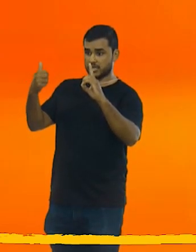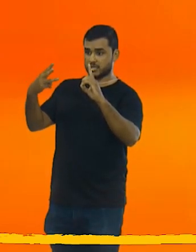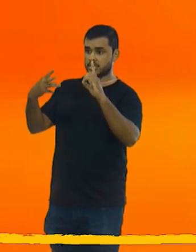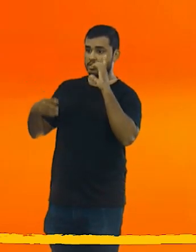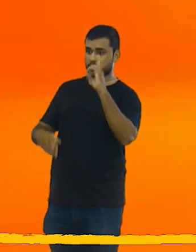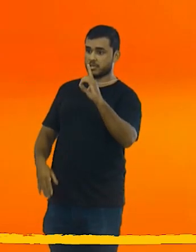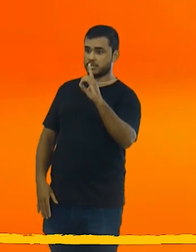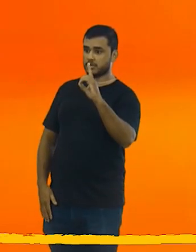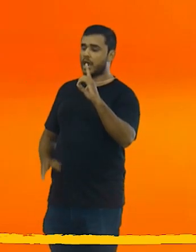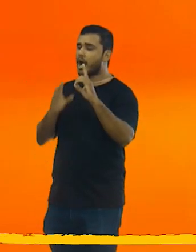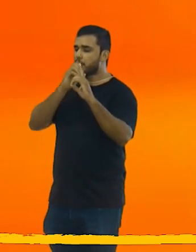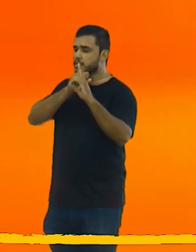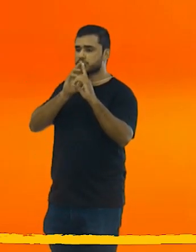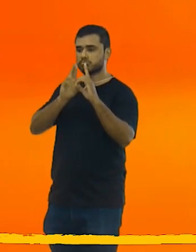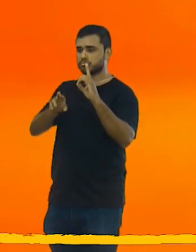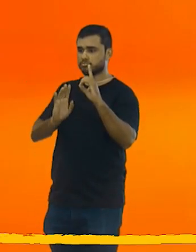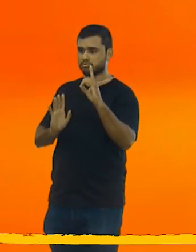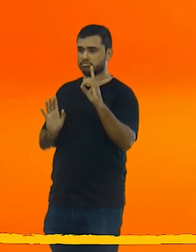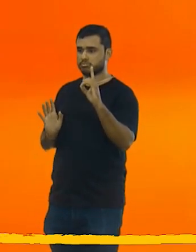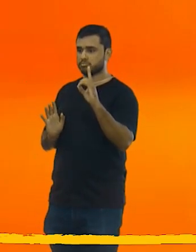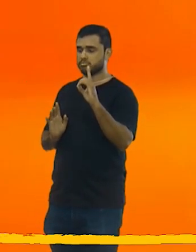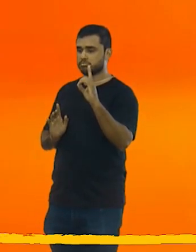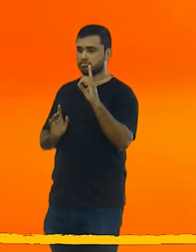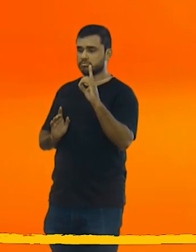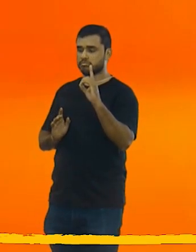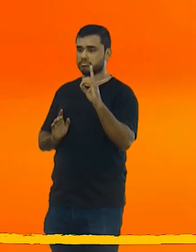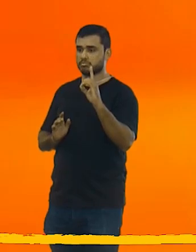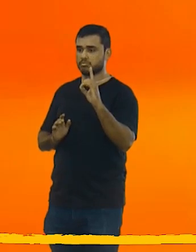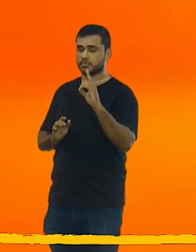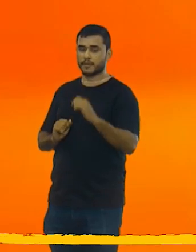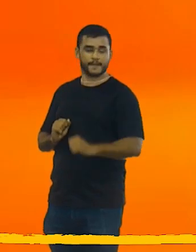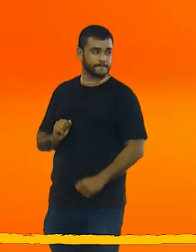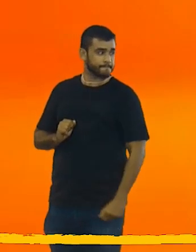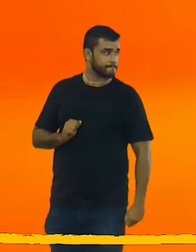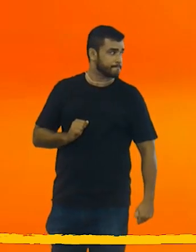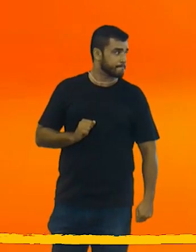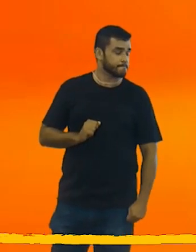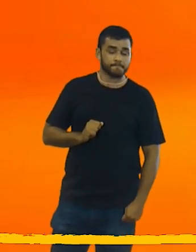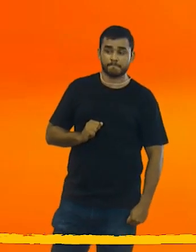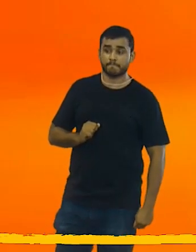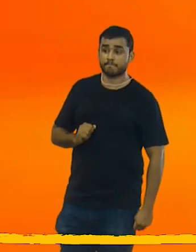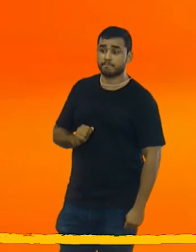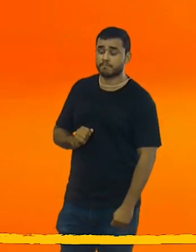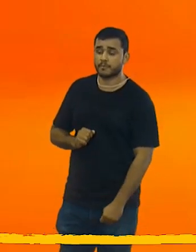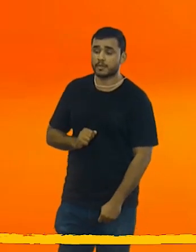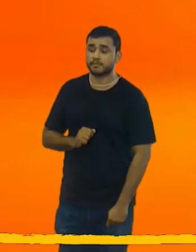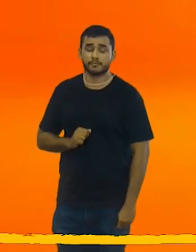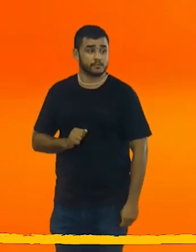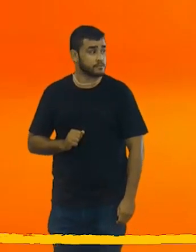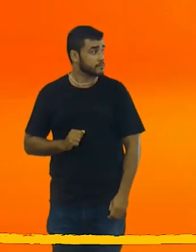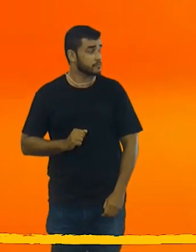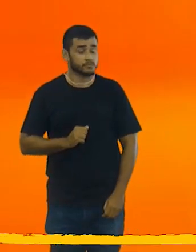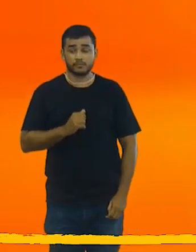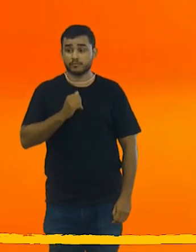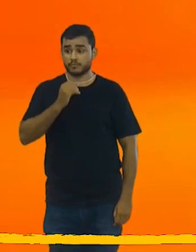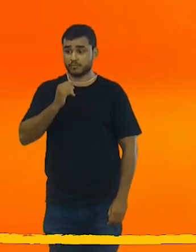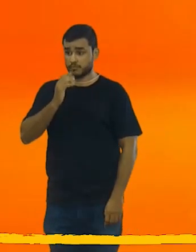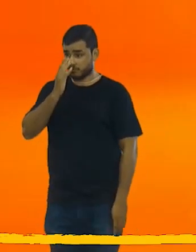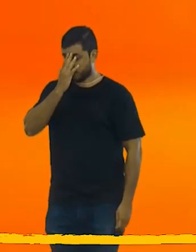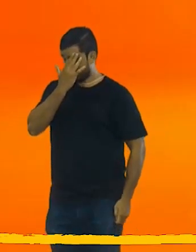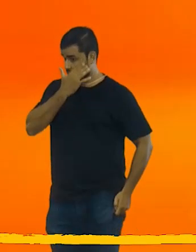rapidamente, a questão de número 13. Olha só, perdão, a de número